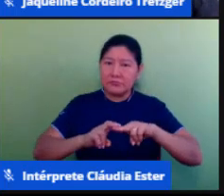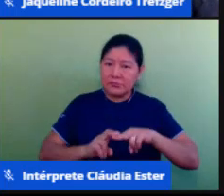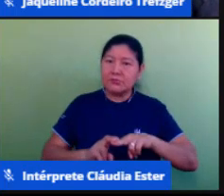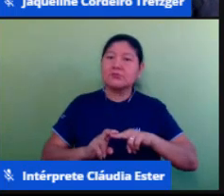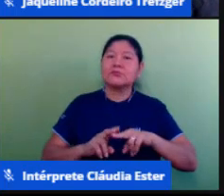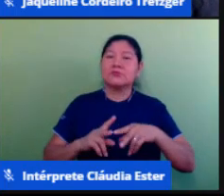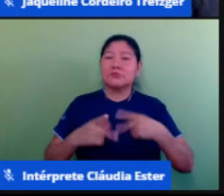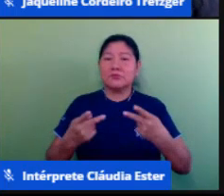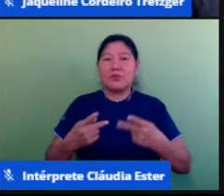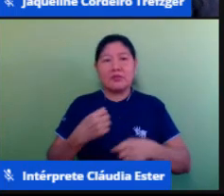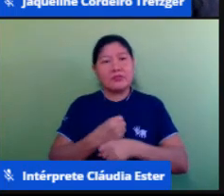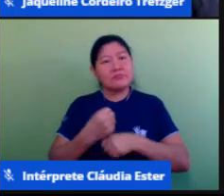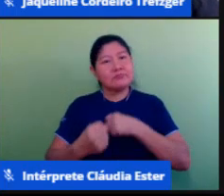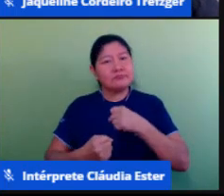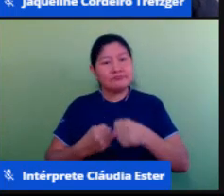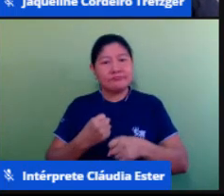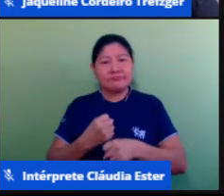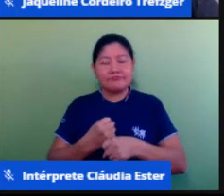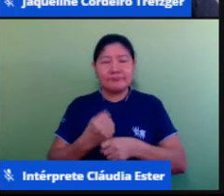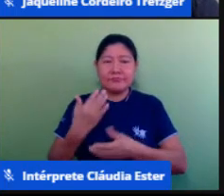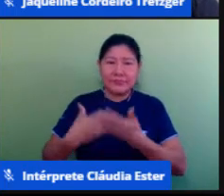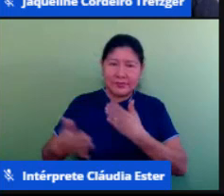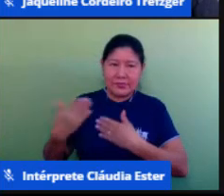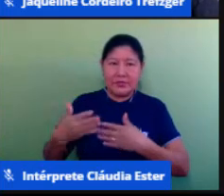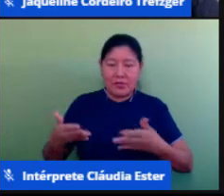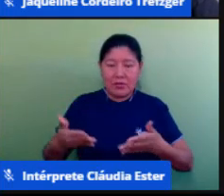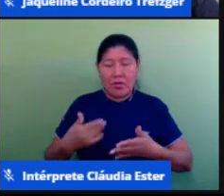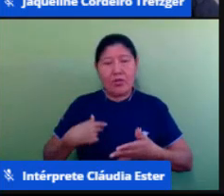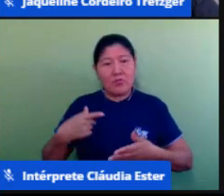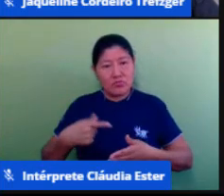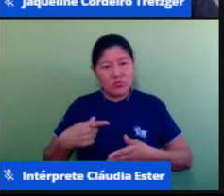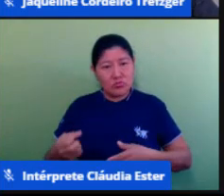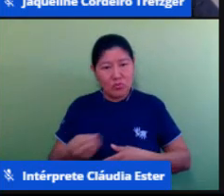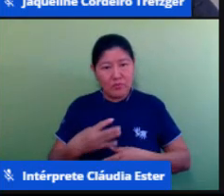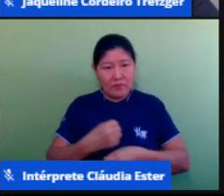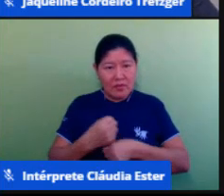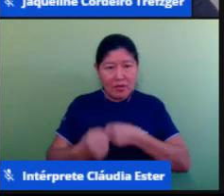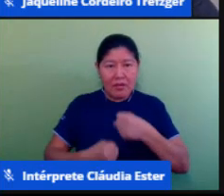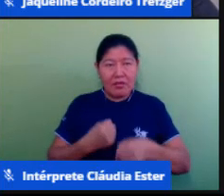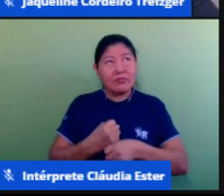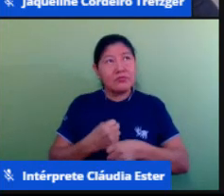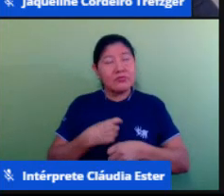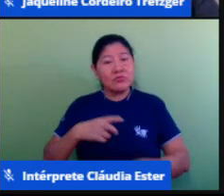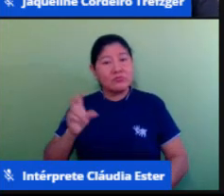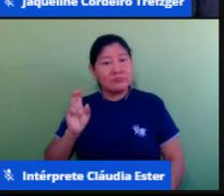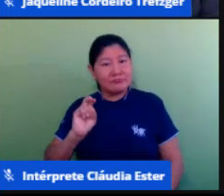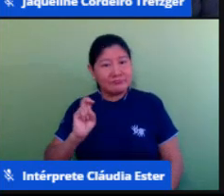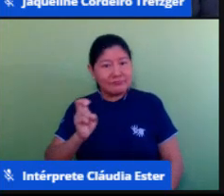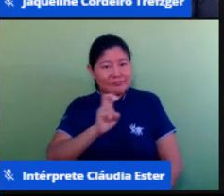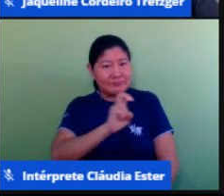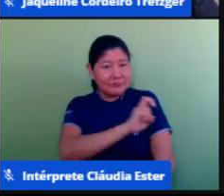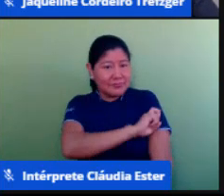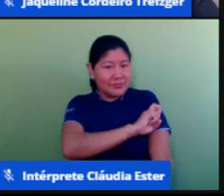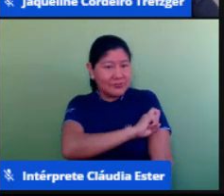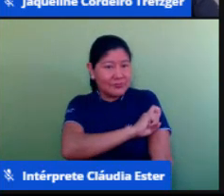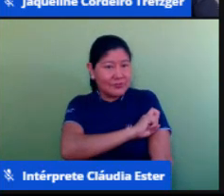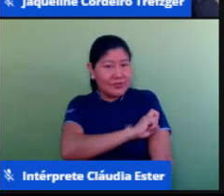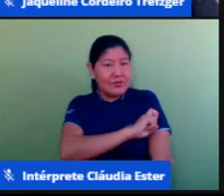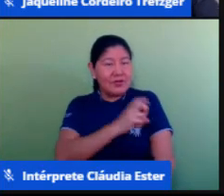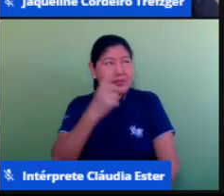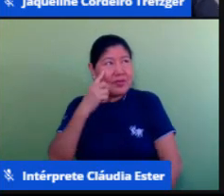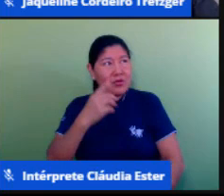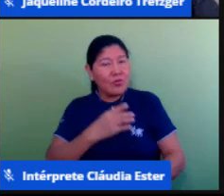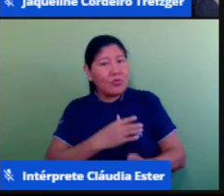esse ano eu assumi o 5º ano na escola do Eulália e já comecei desde o início, já falei para a diretora,